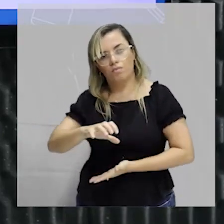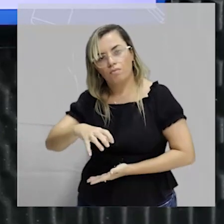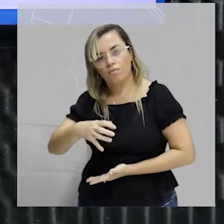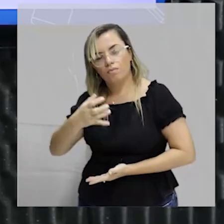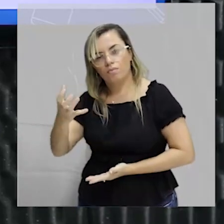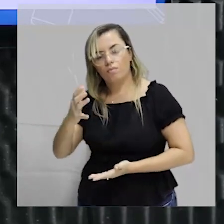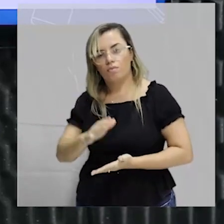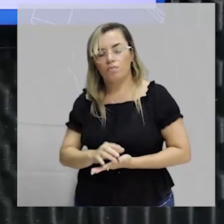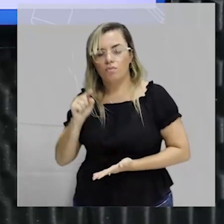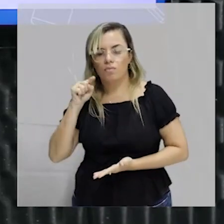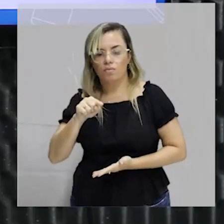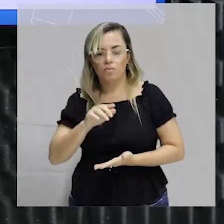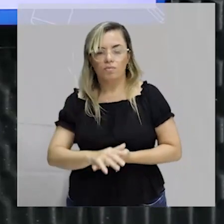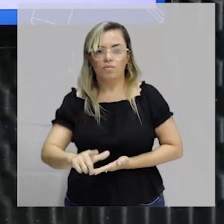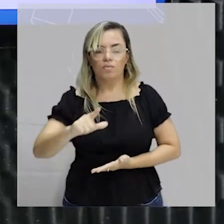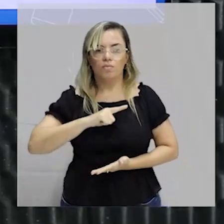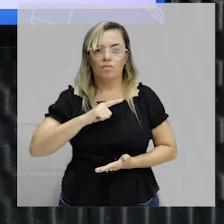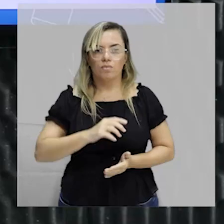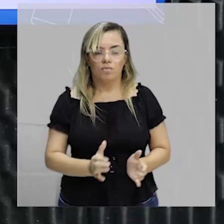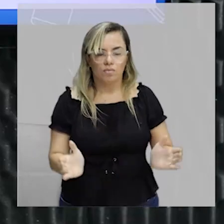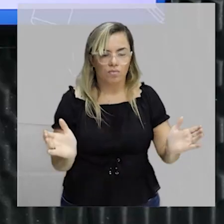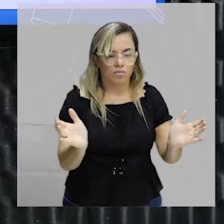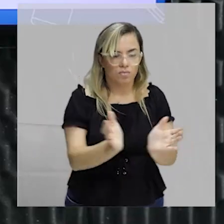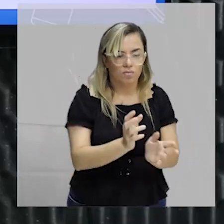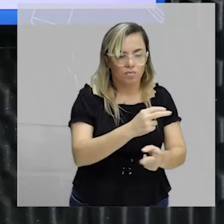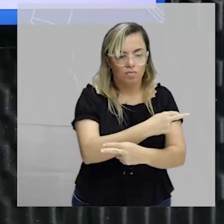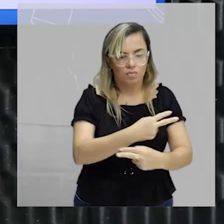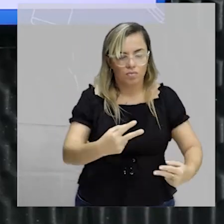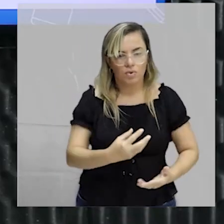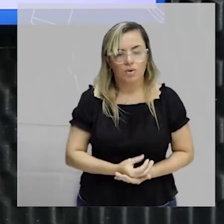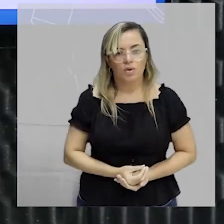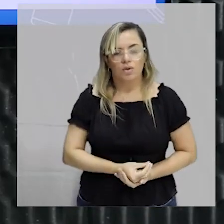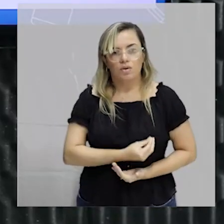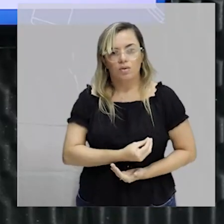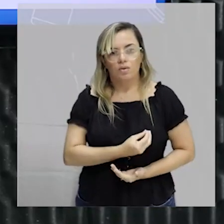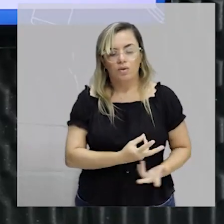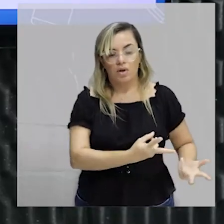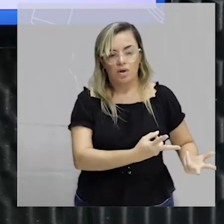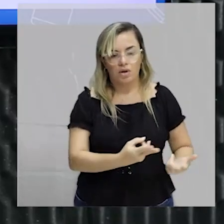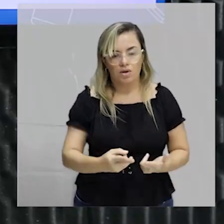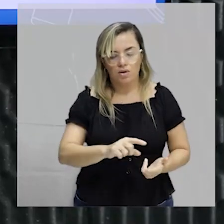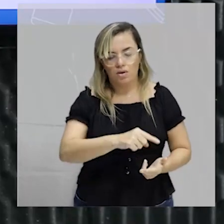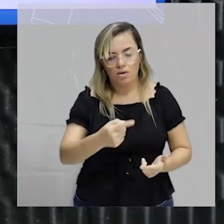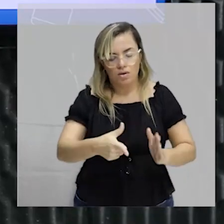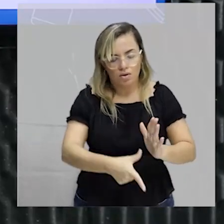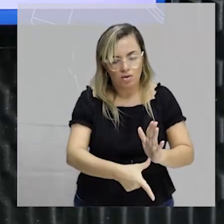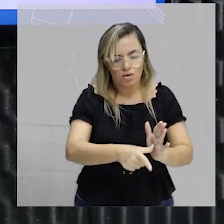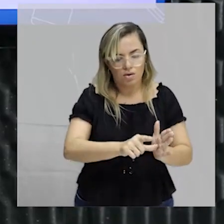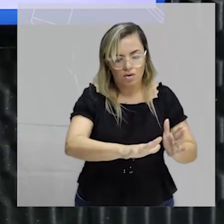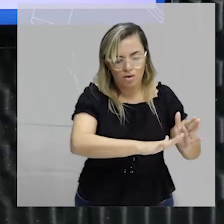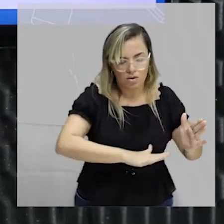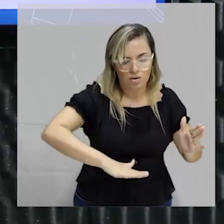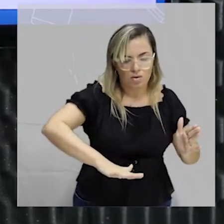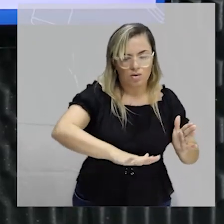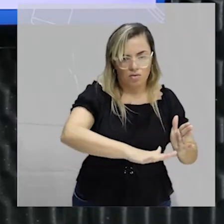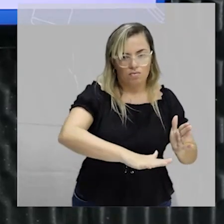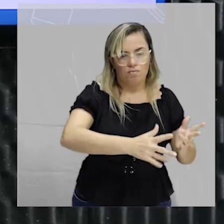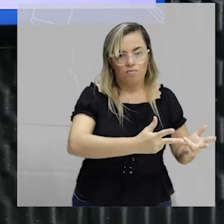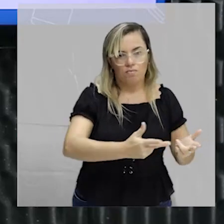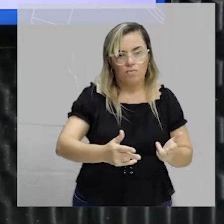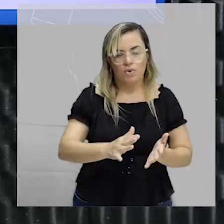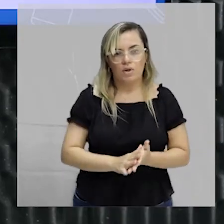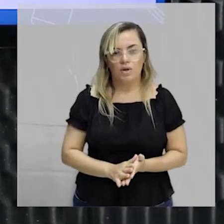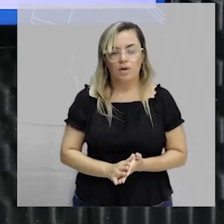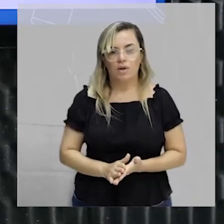acontece quando eu tenho um grupo de indivíduos da mesma espécie que anteriormente viviam numa mesma região. Esse grupo ele é separado